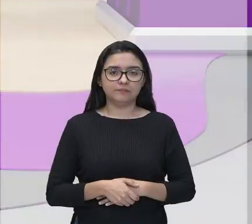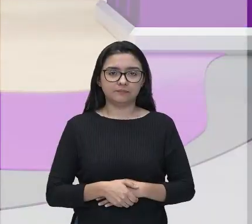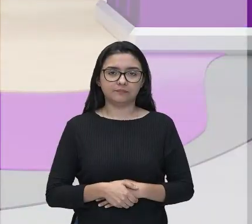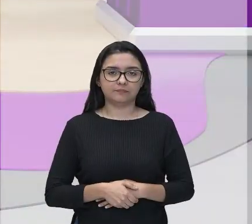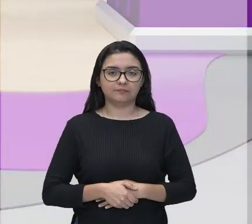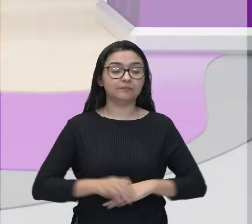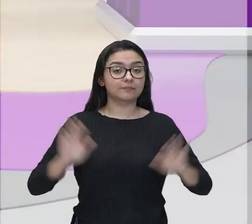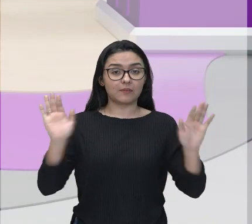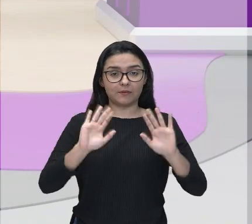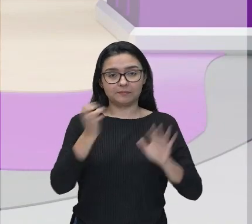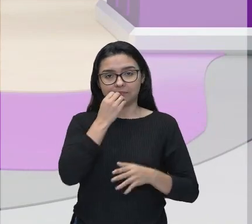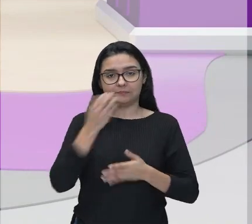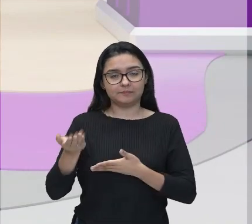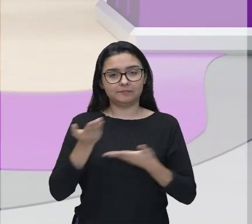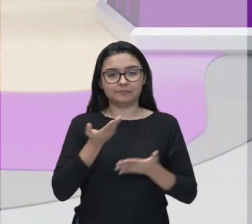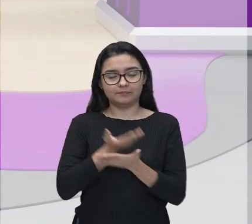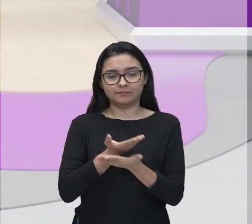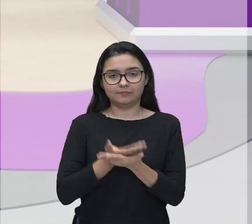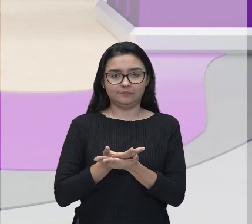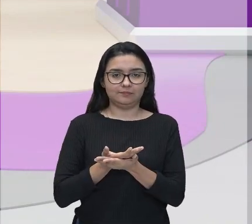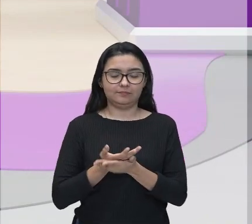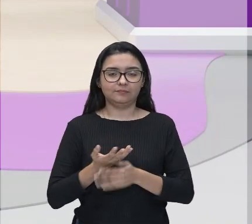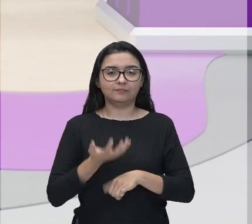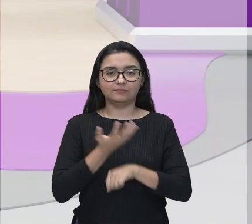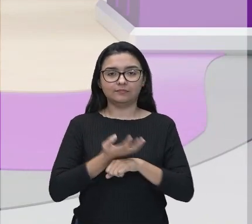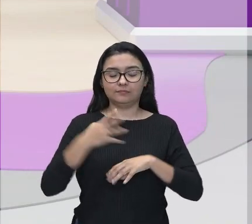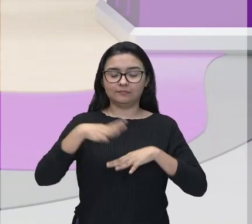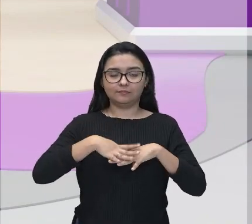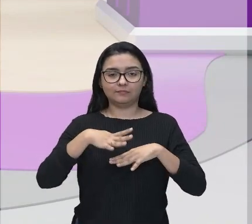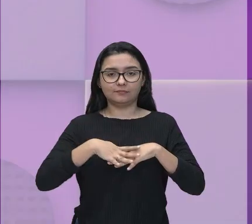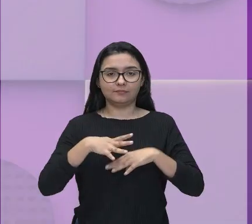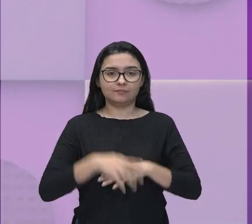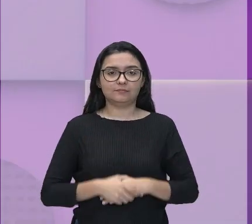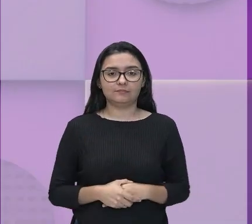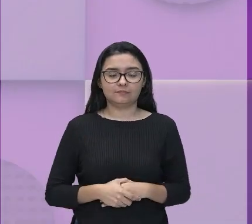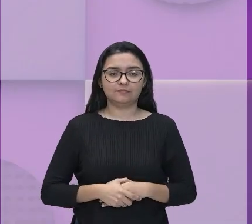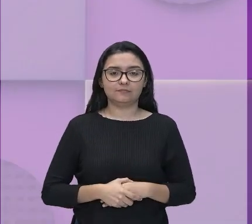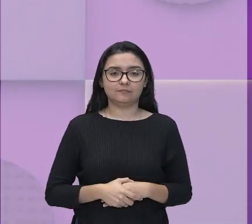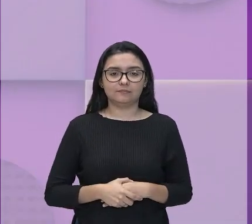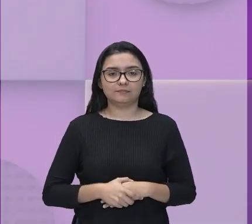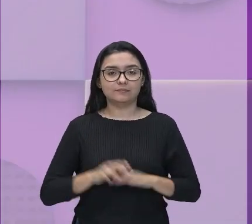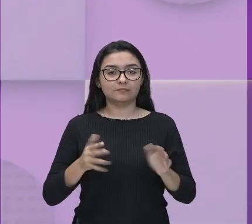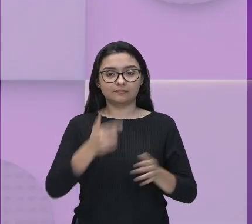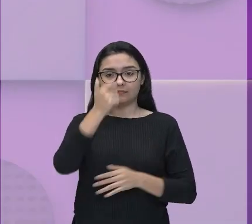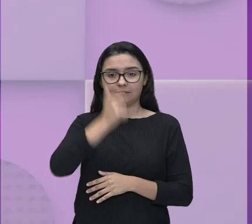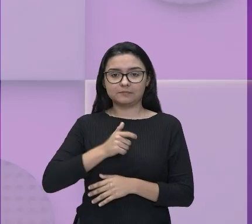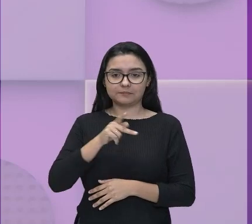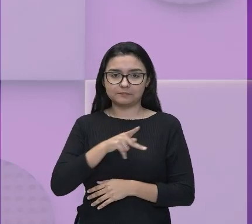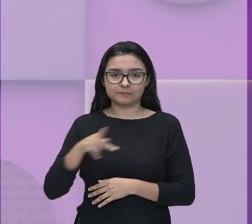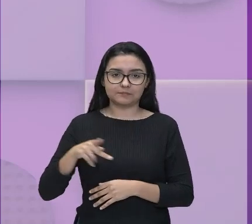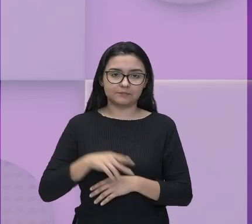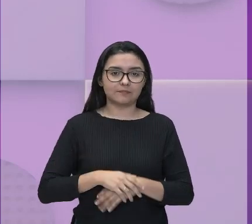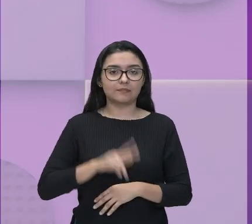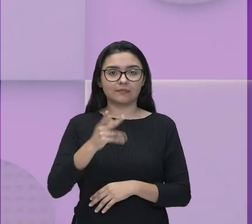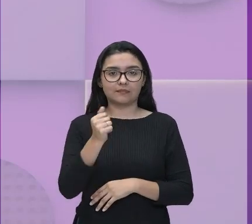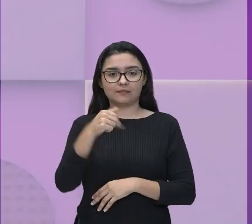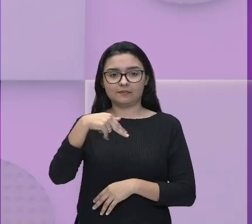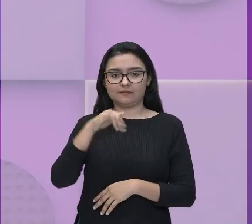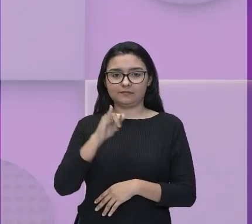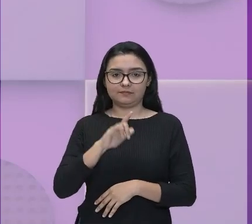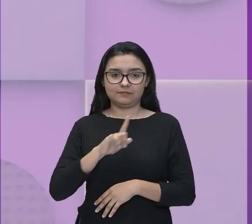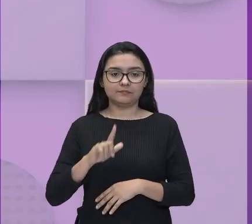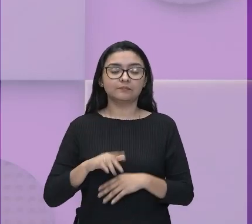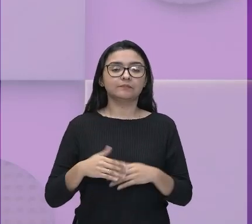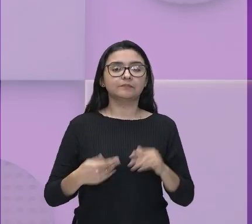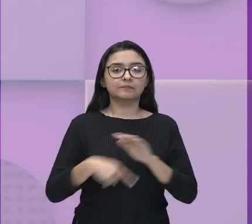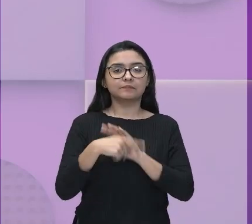Olá, sejam todos bem-vindos a mais uma aula de matemática. Eu sou o professor Aniel Santos, professor de matemática aqui